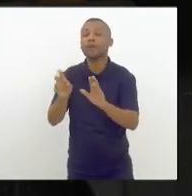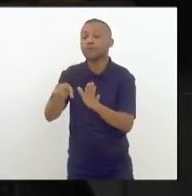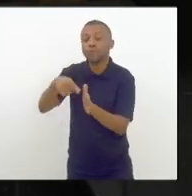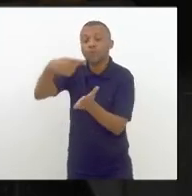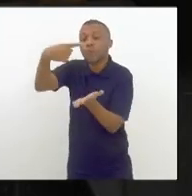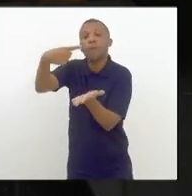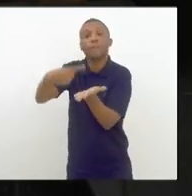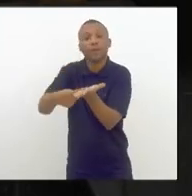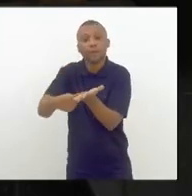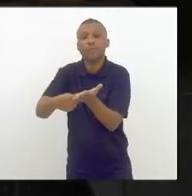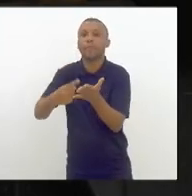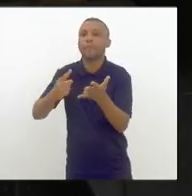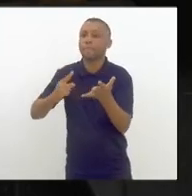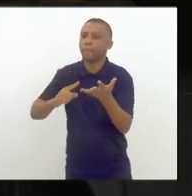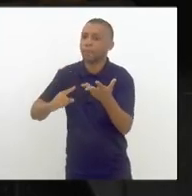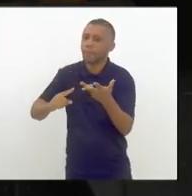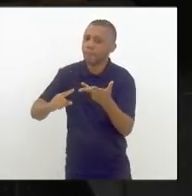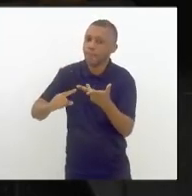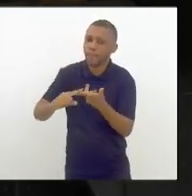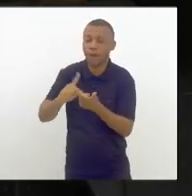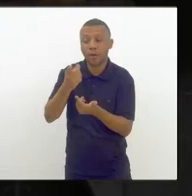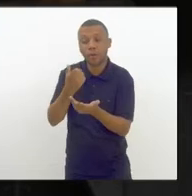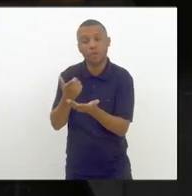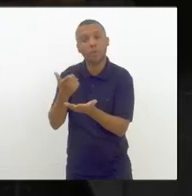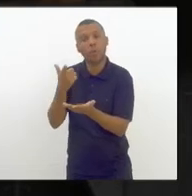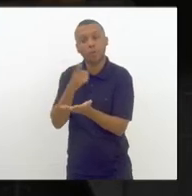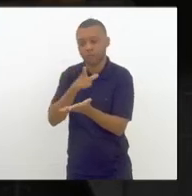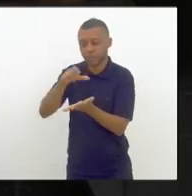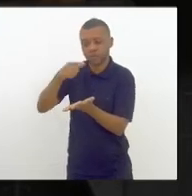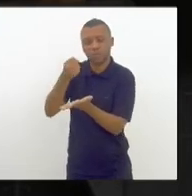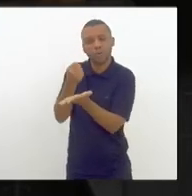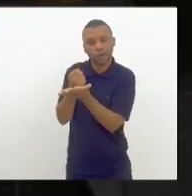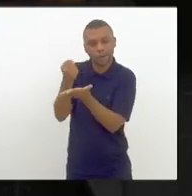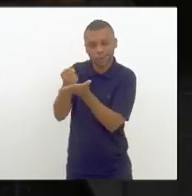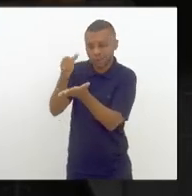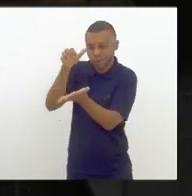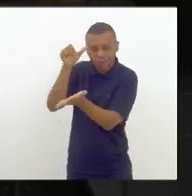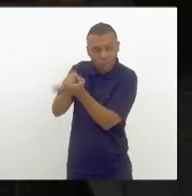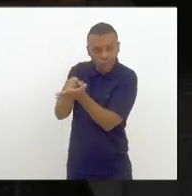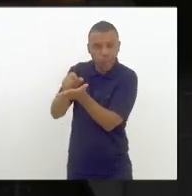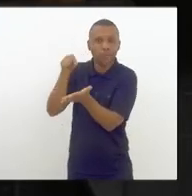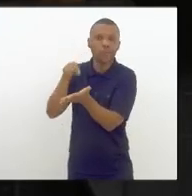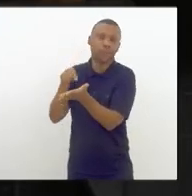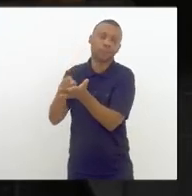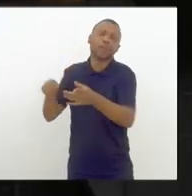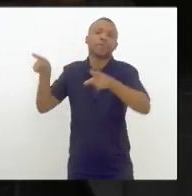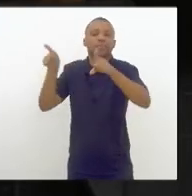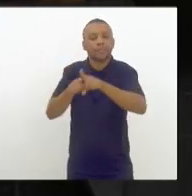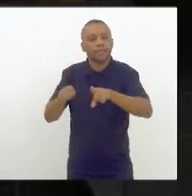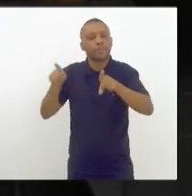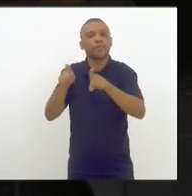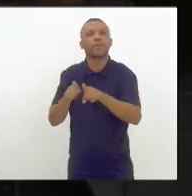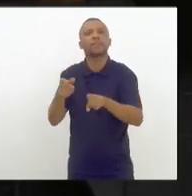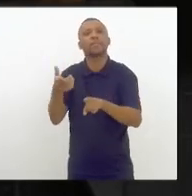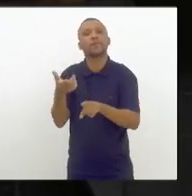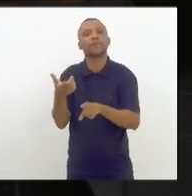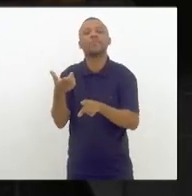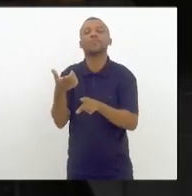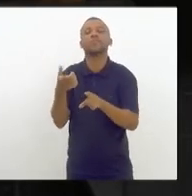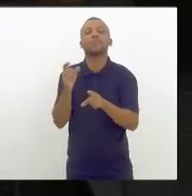não só registrei em cartório como fiz questão também de